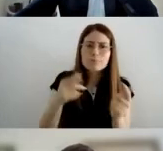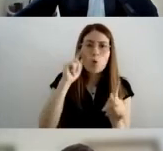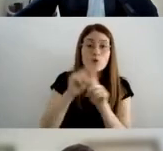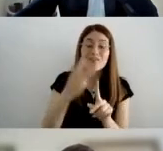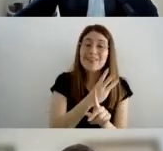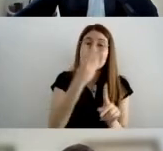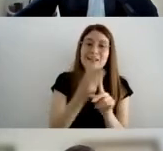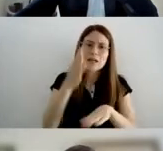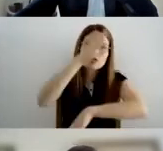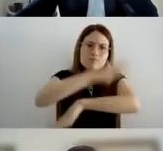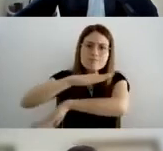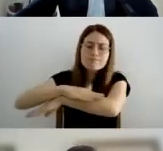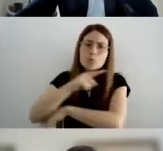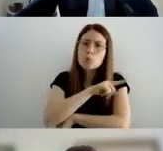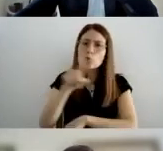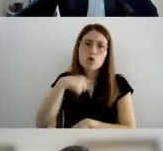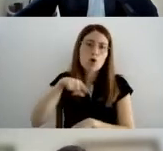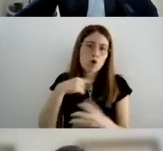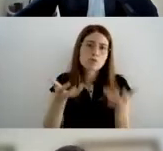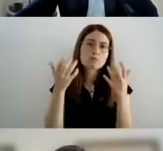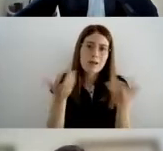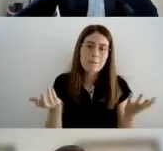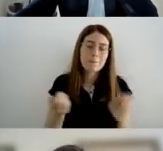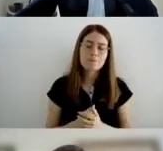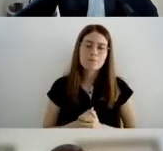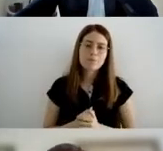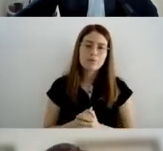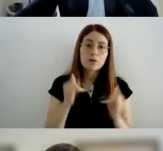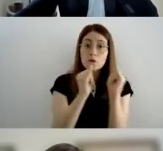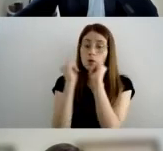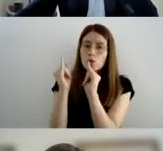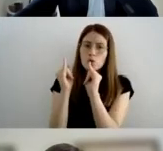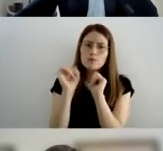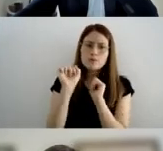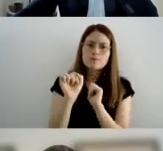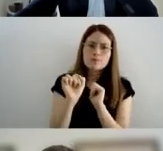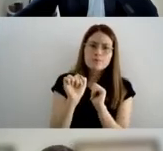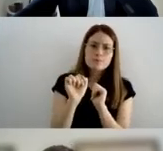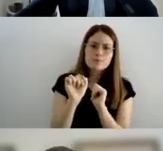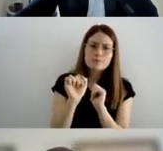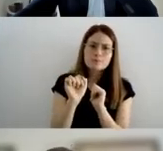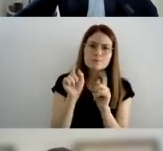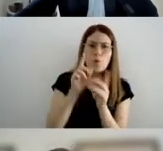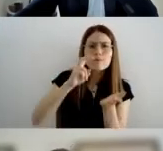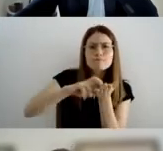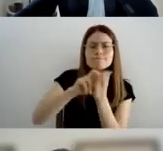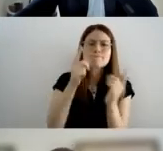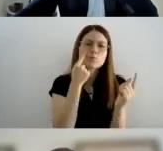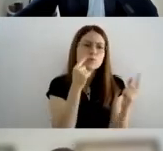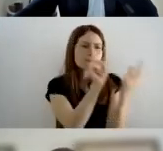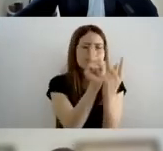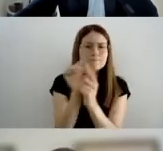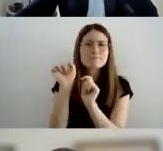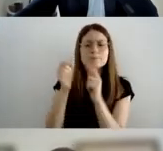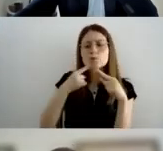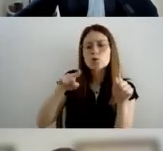nos tínhamos proposto. O que vocês veem do outro lado são os nossos walking meetings. Não me vou alongar muito, mas são reuniões